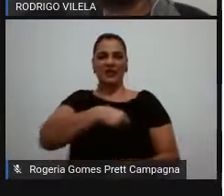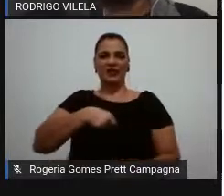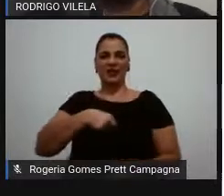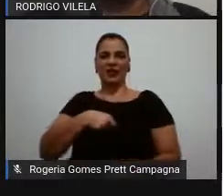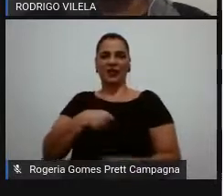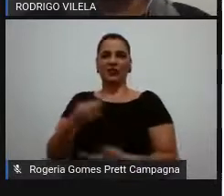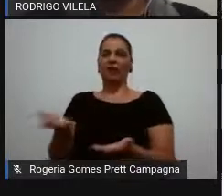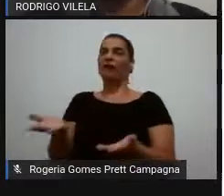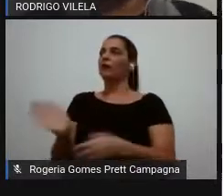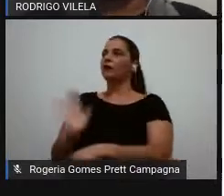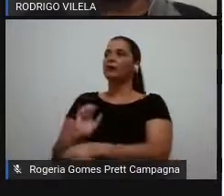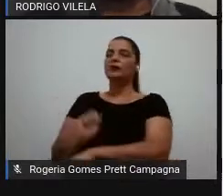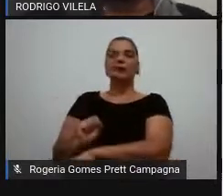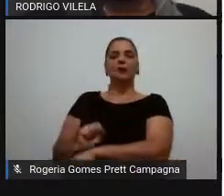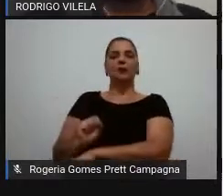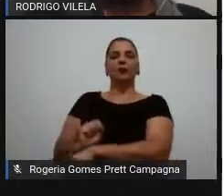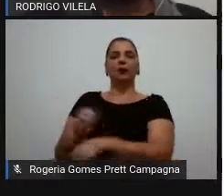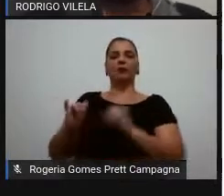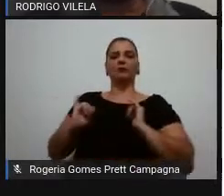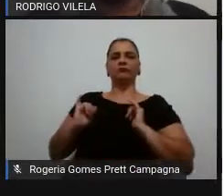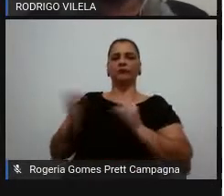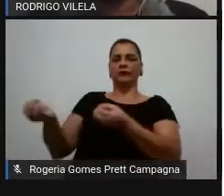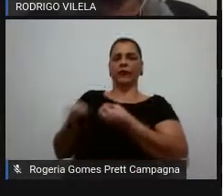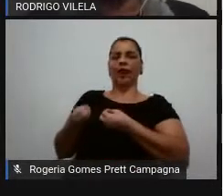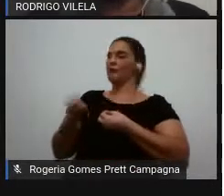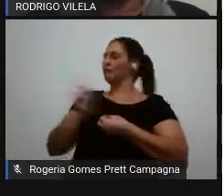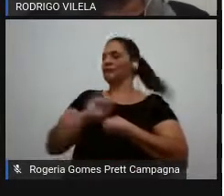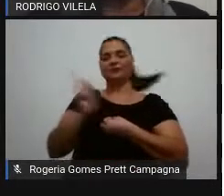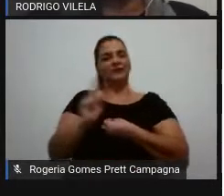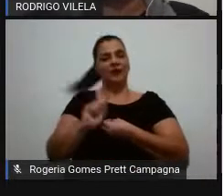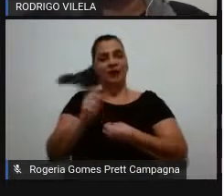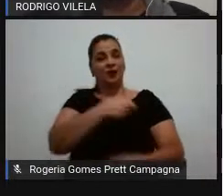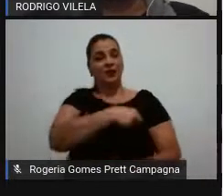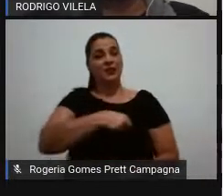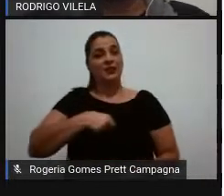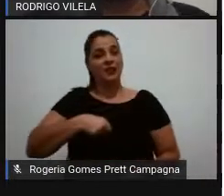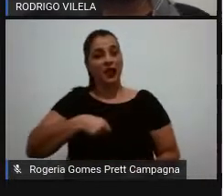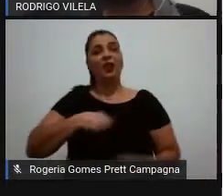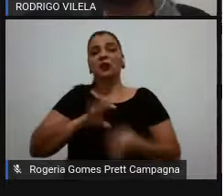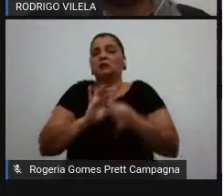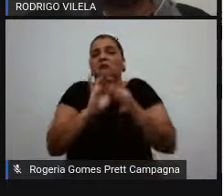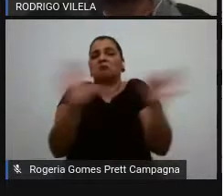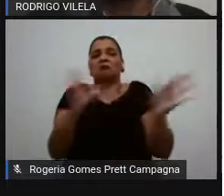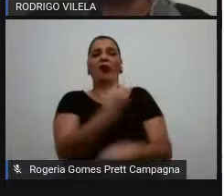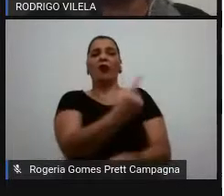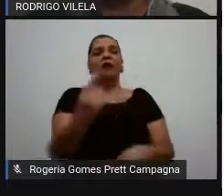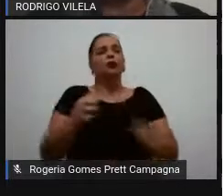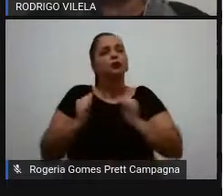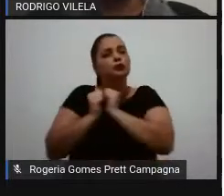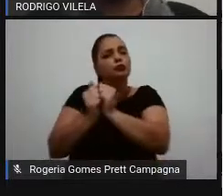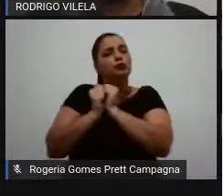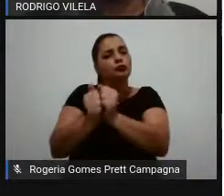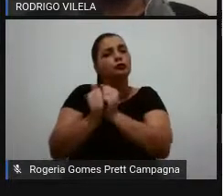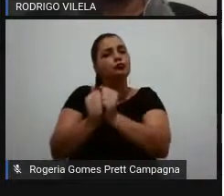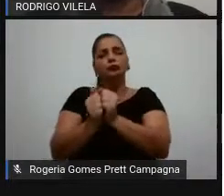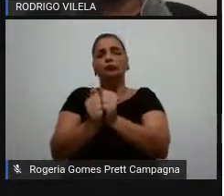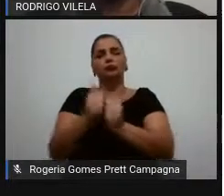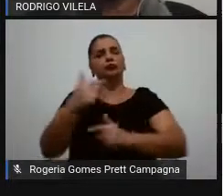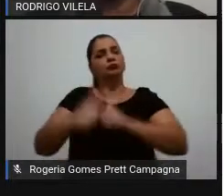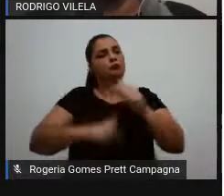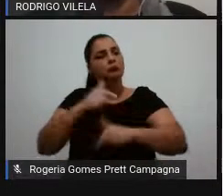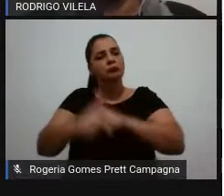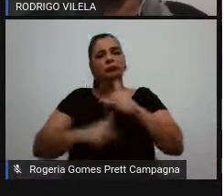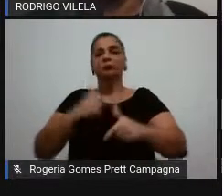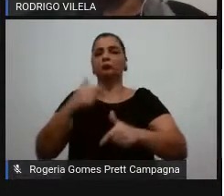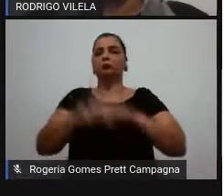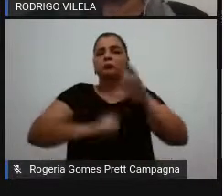caminho. Na verdade, o que a CEDU está fazendo com a gente, eu acho que é muito bonito. Nós estamos construindo um caminho junto. A gente não tem muitas respostas para